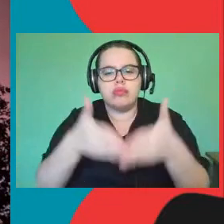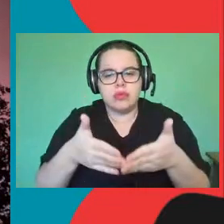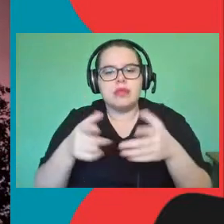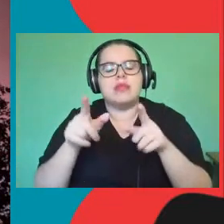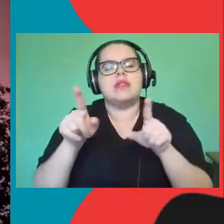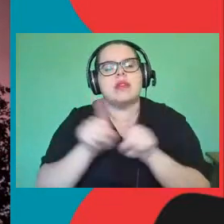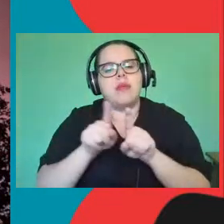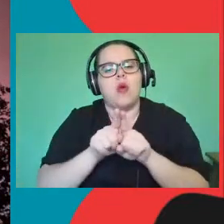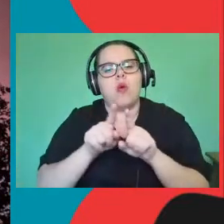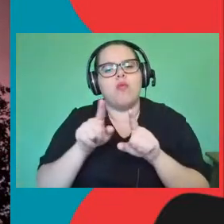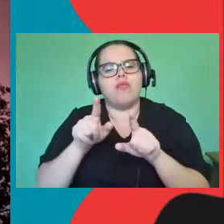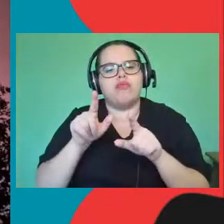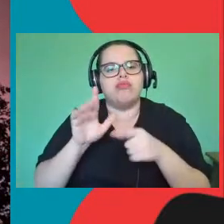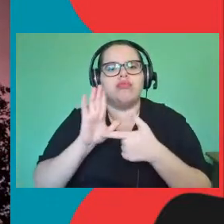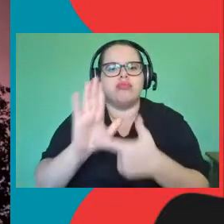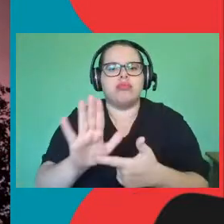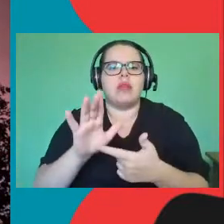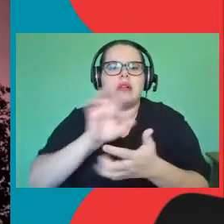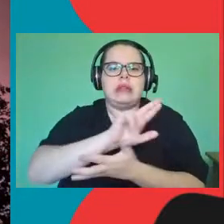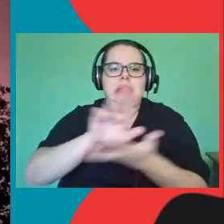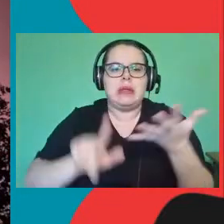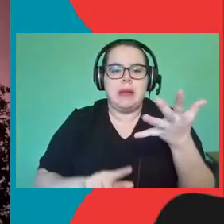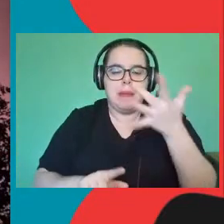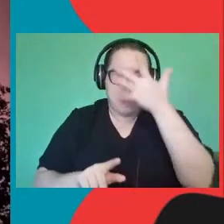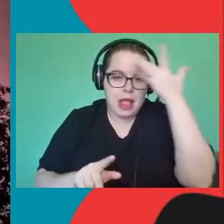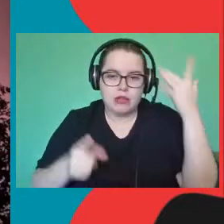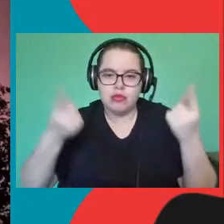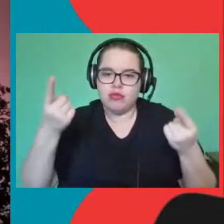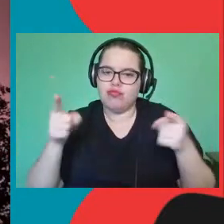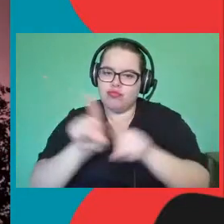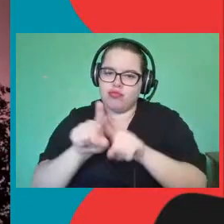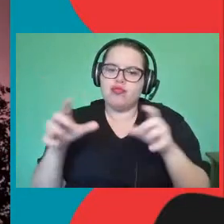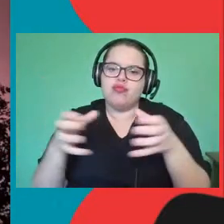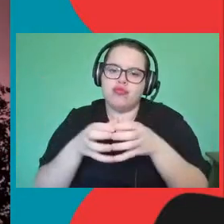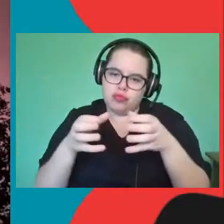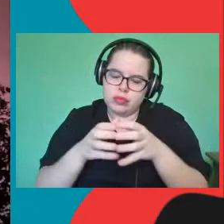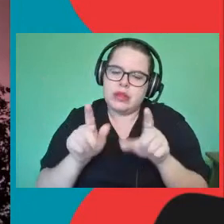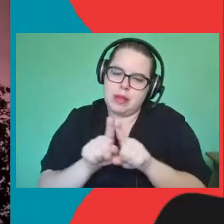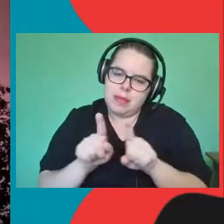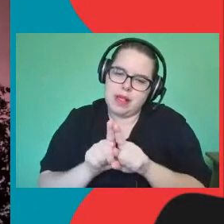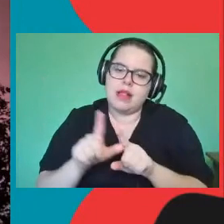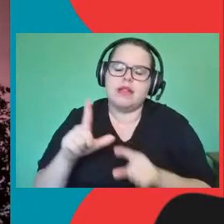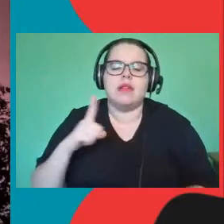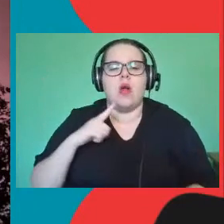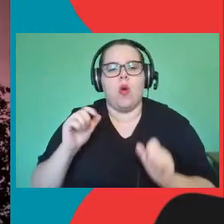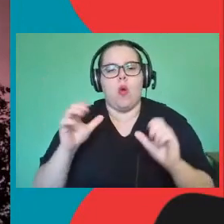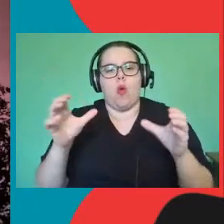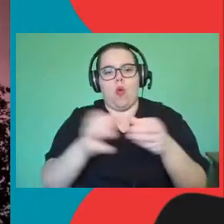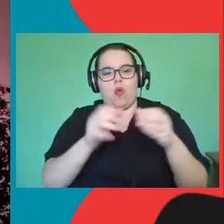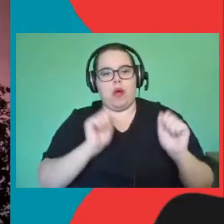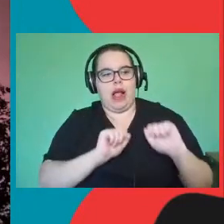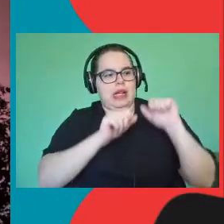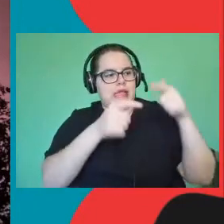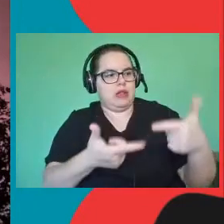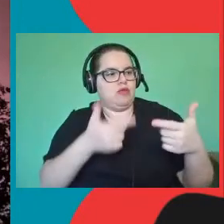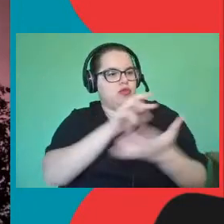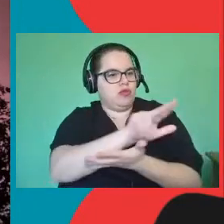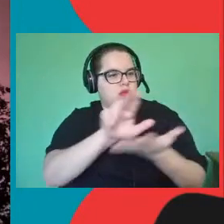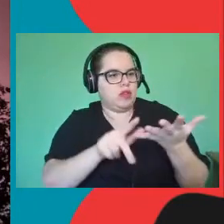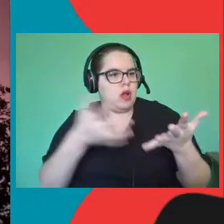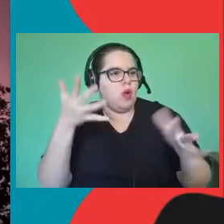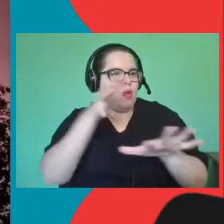pessoas dos grupos subrepresentados. E são pessoas aliadas no nosso grupo também. Já o grupo de ação de diversidade e inclusão